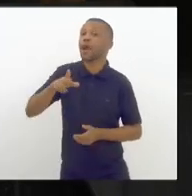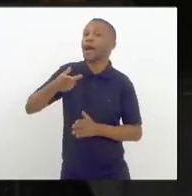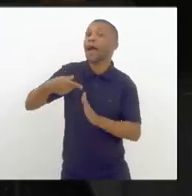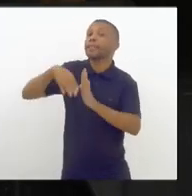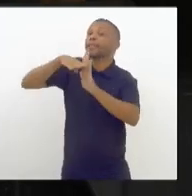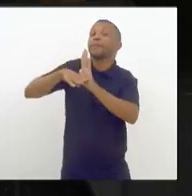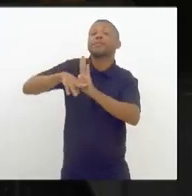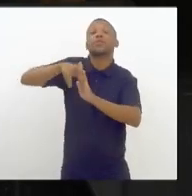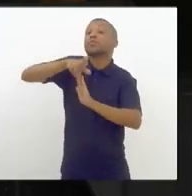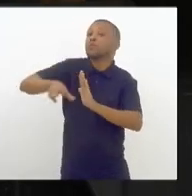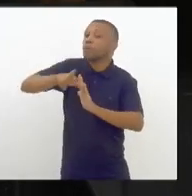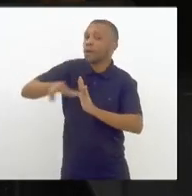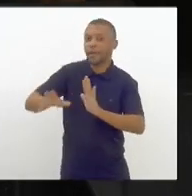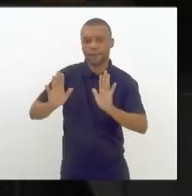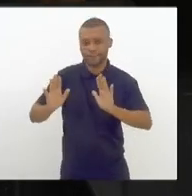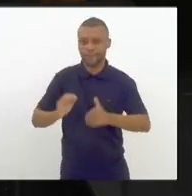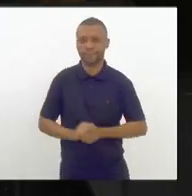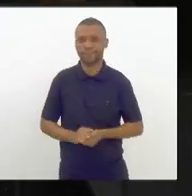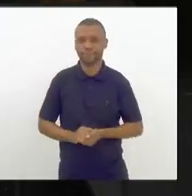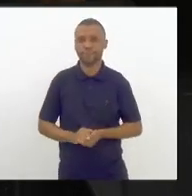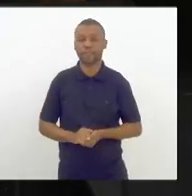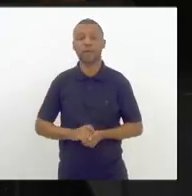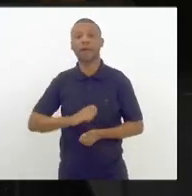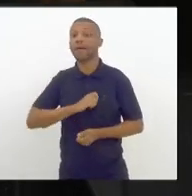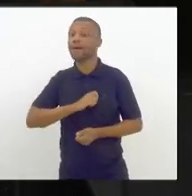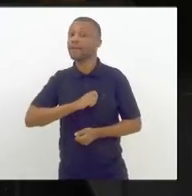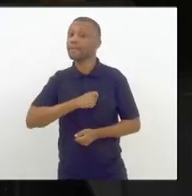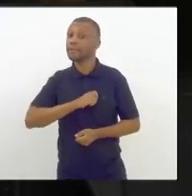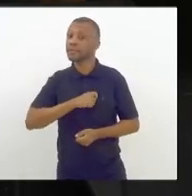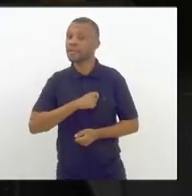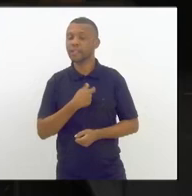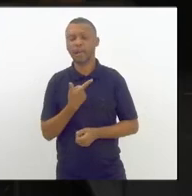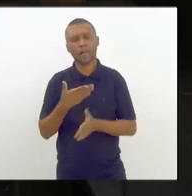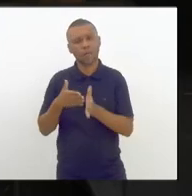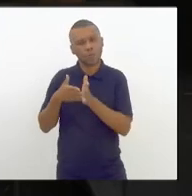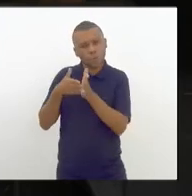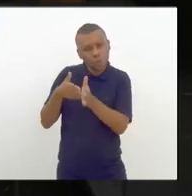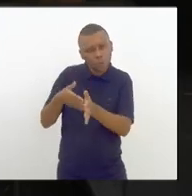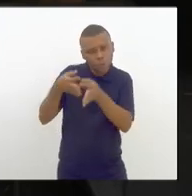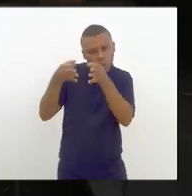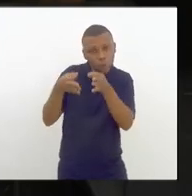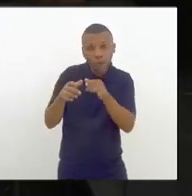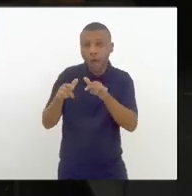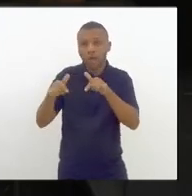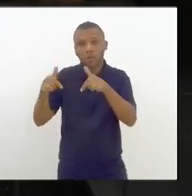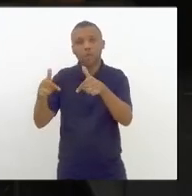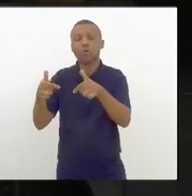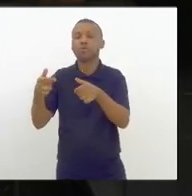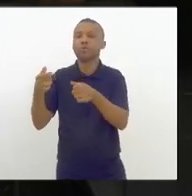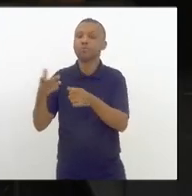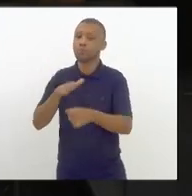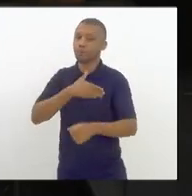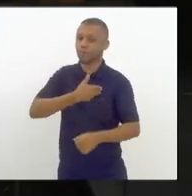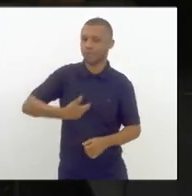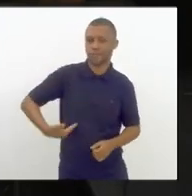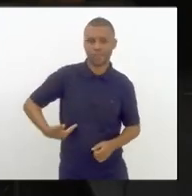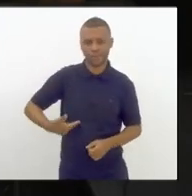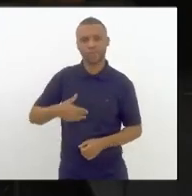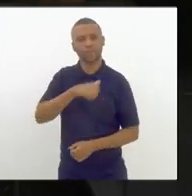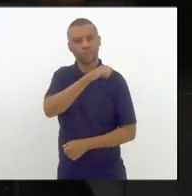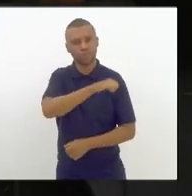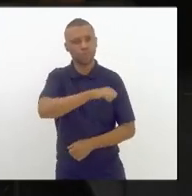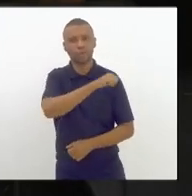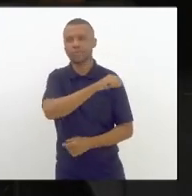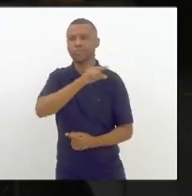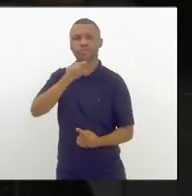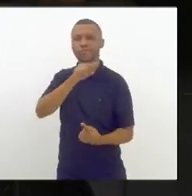só um decálogo fiscalizar rigorosamente as ações do Poder Executivo no